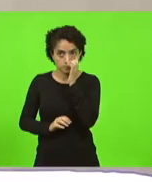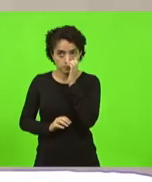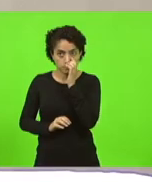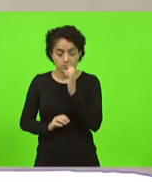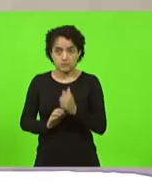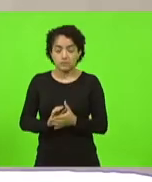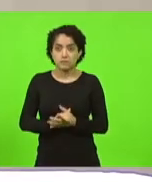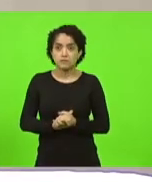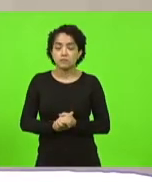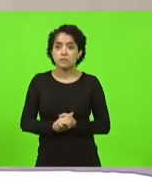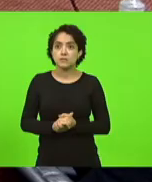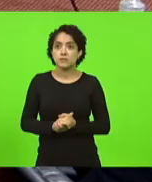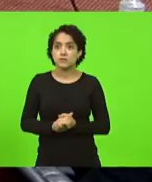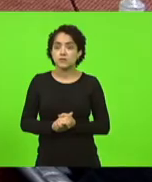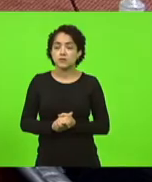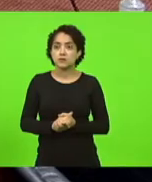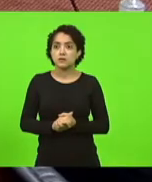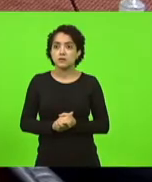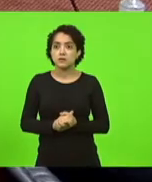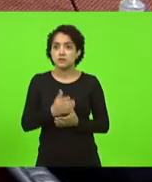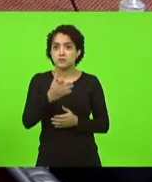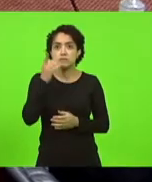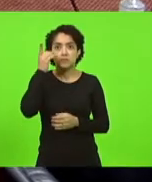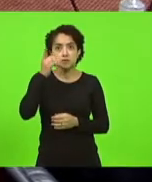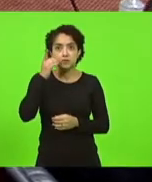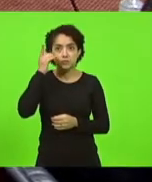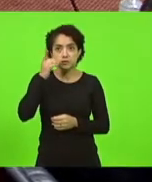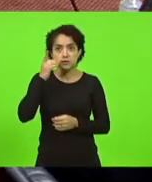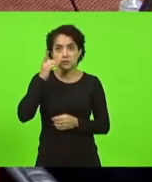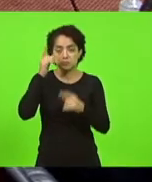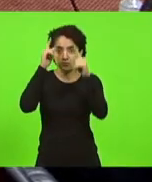Cobalcini. Com a palavra para discutir a matéria, deputado Neudi Sareta.